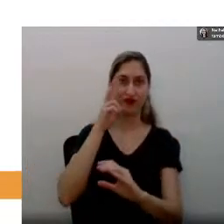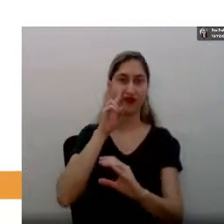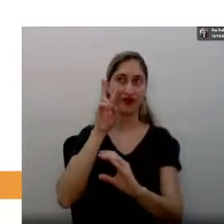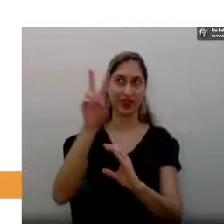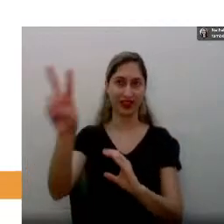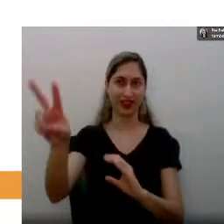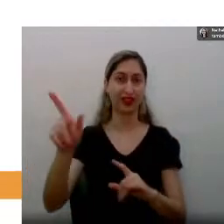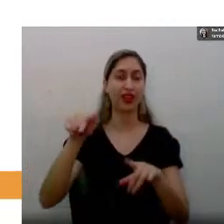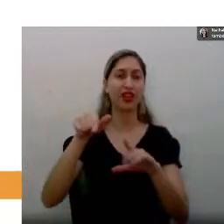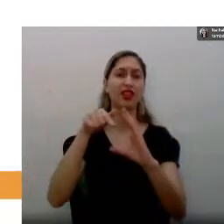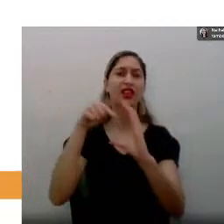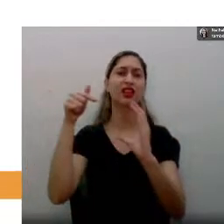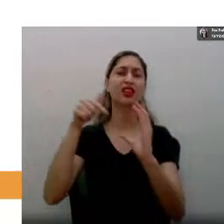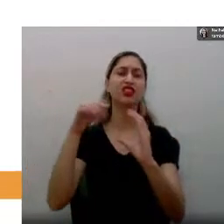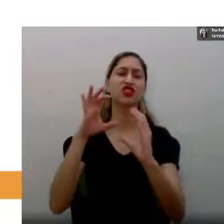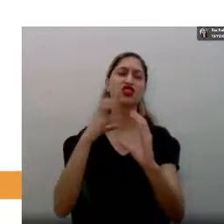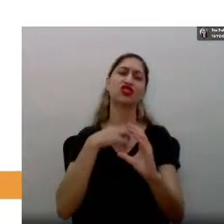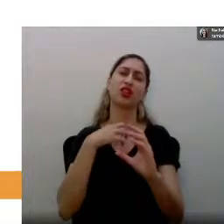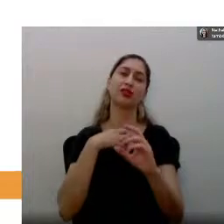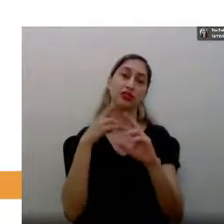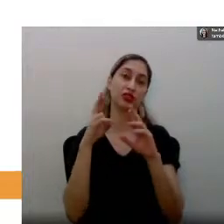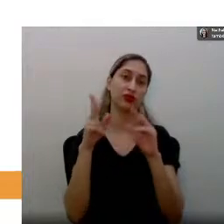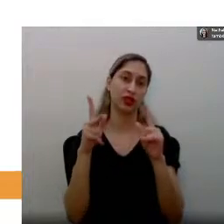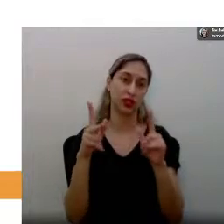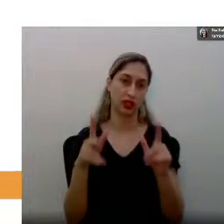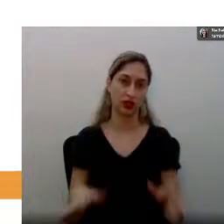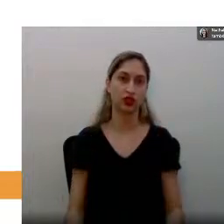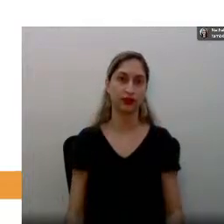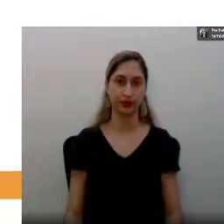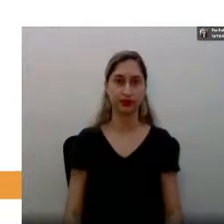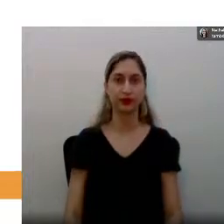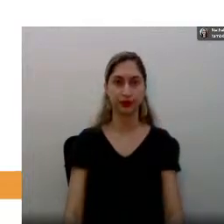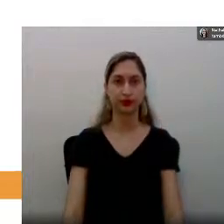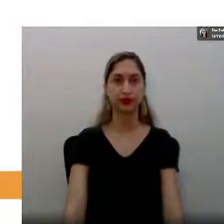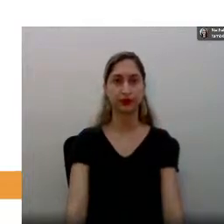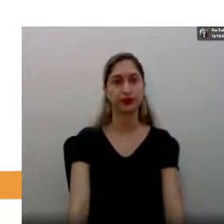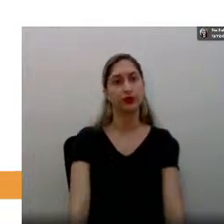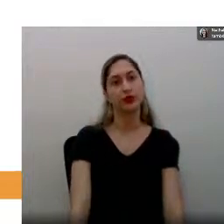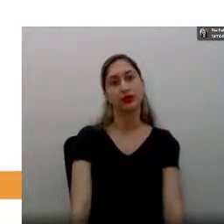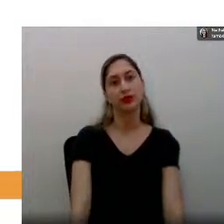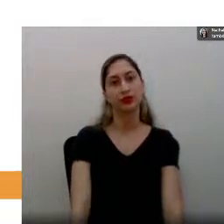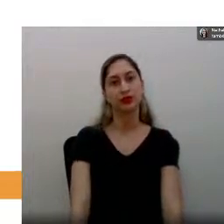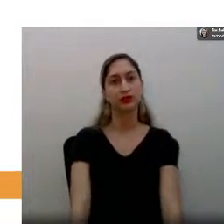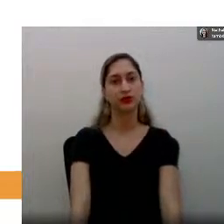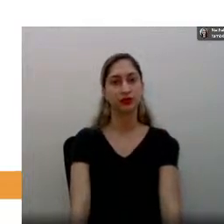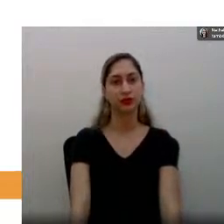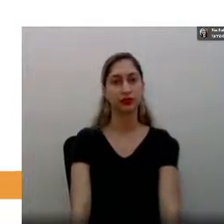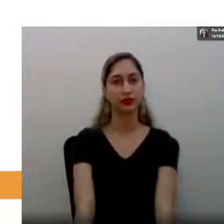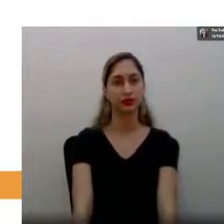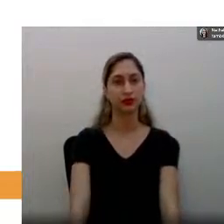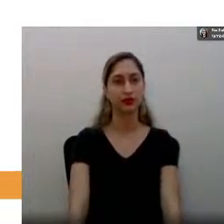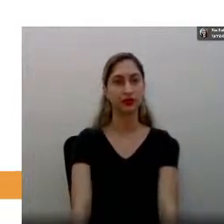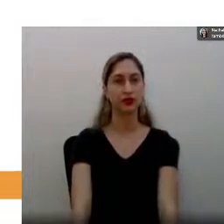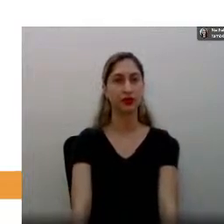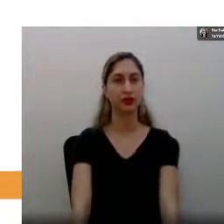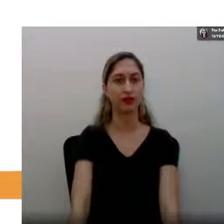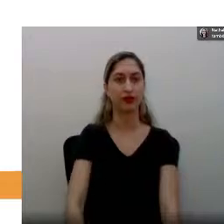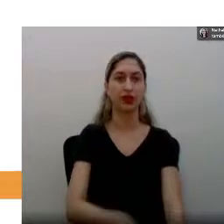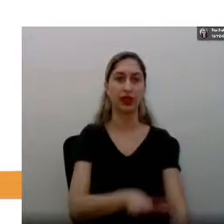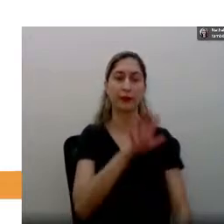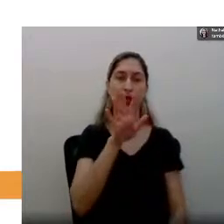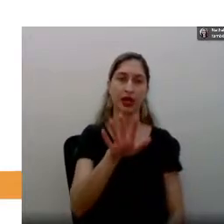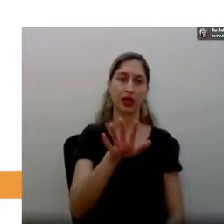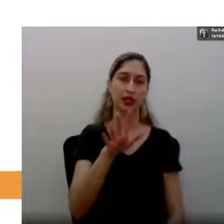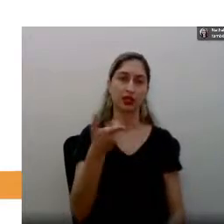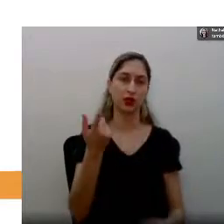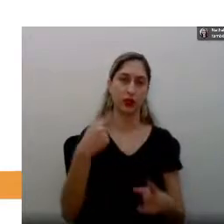um pouco diferente tá a mais que por fim ele vai ter a mesma a mesma função beleza